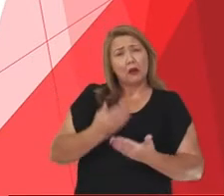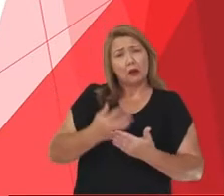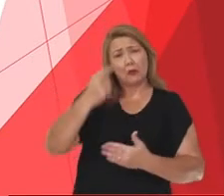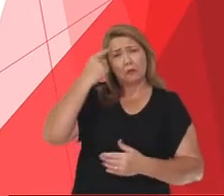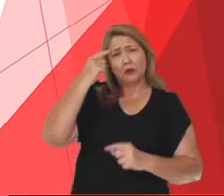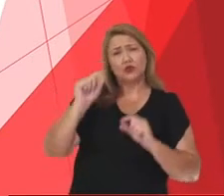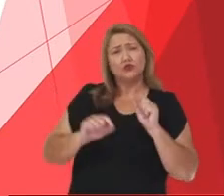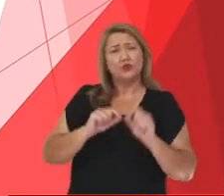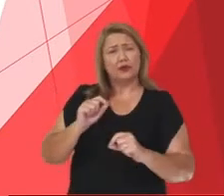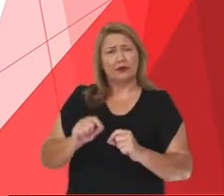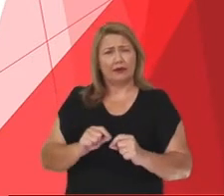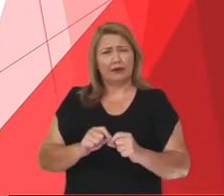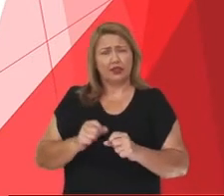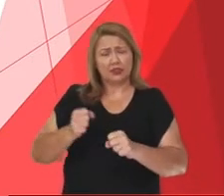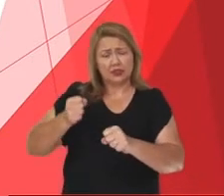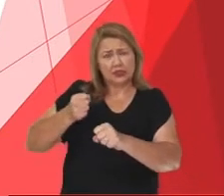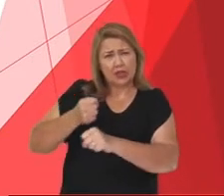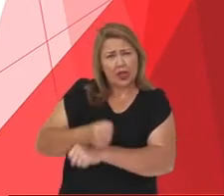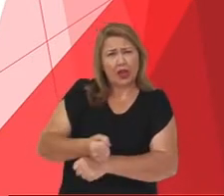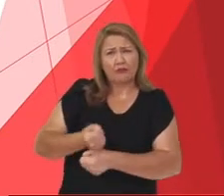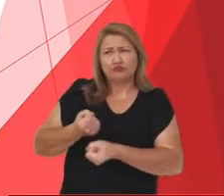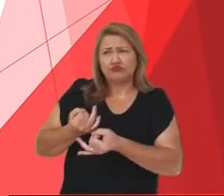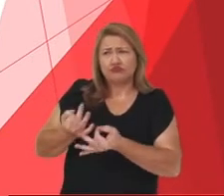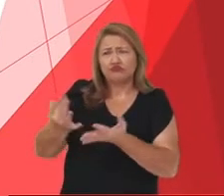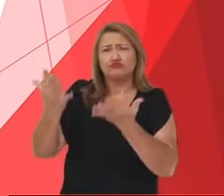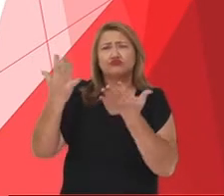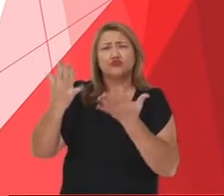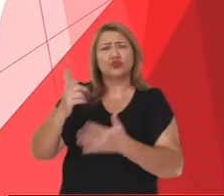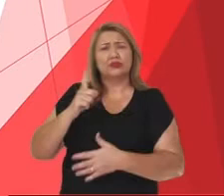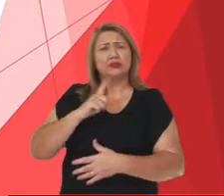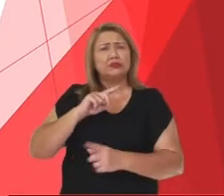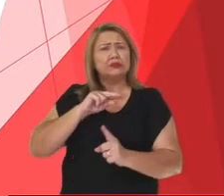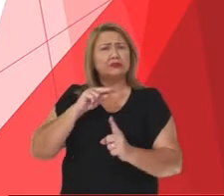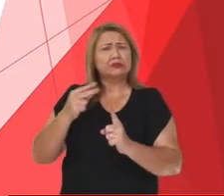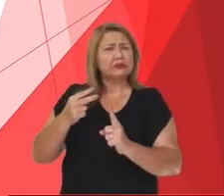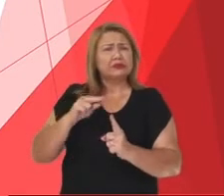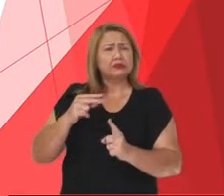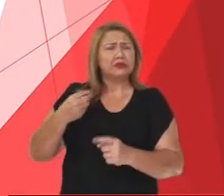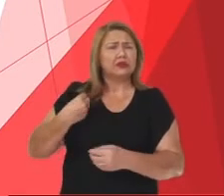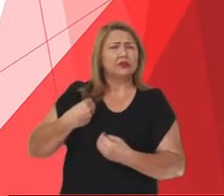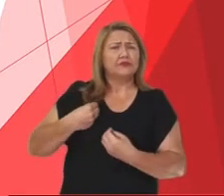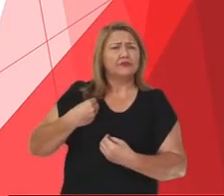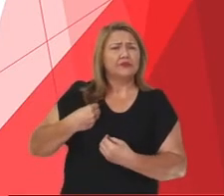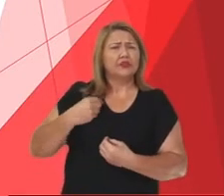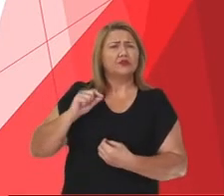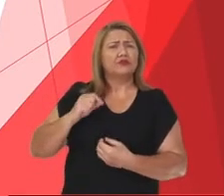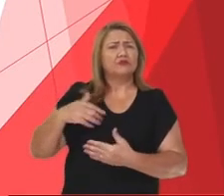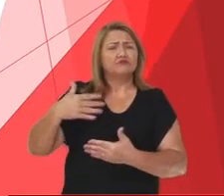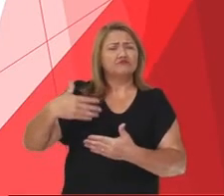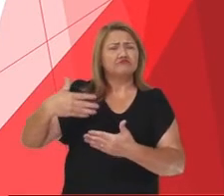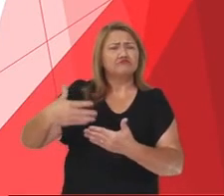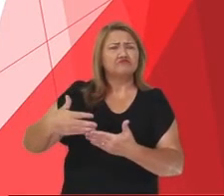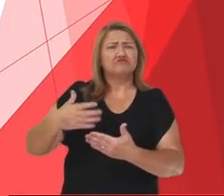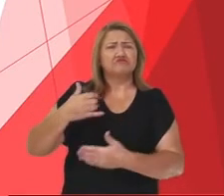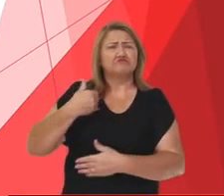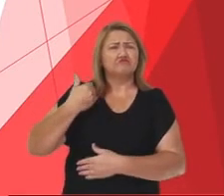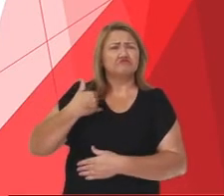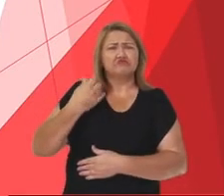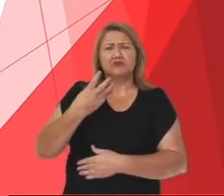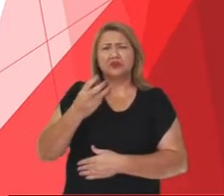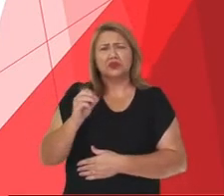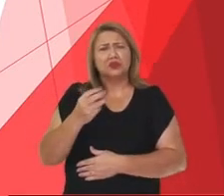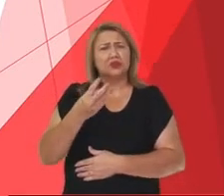que boa parte dos escravos havia uma expectativa de vida muito baixa, em torno aí de